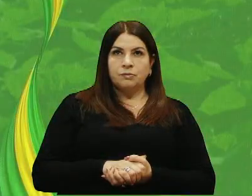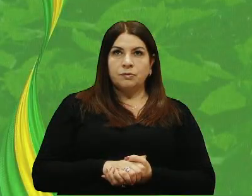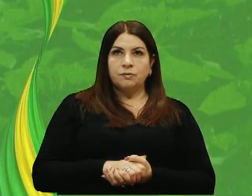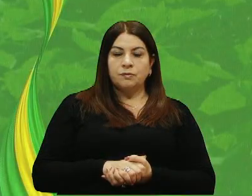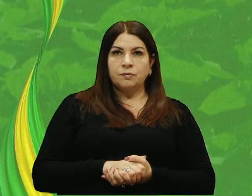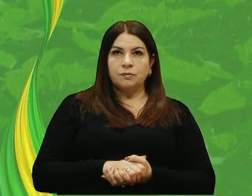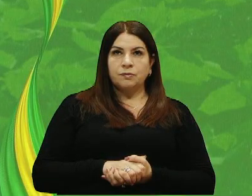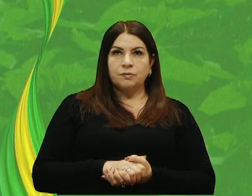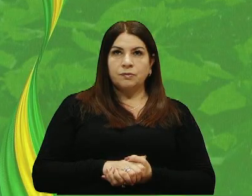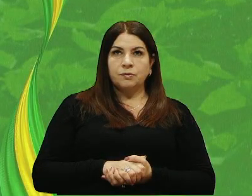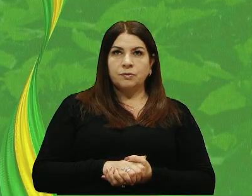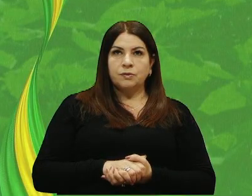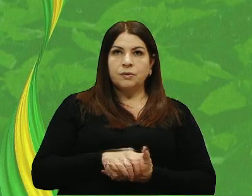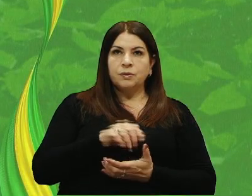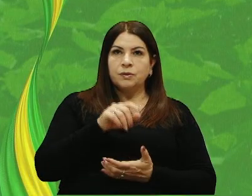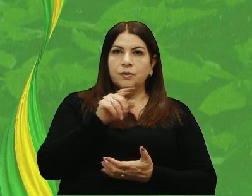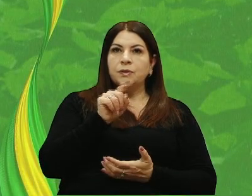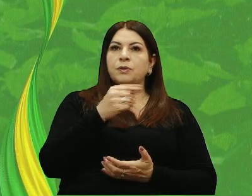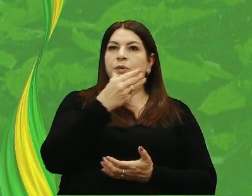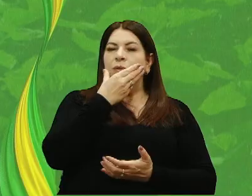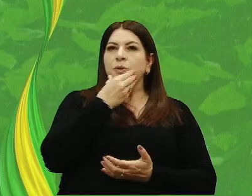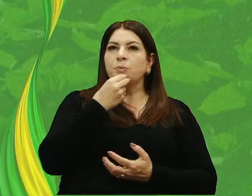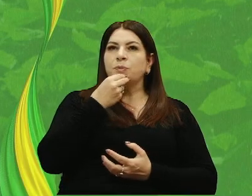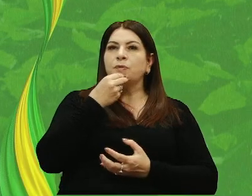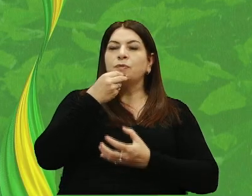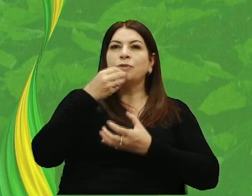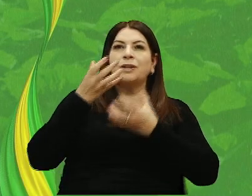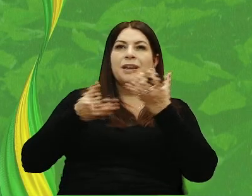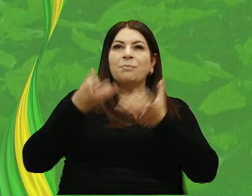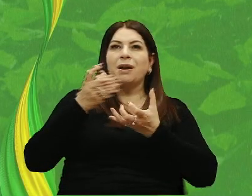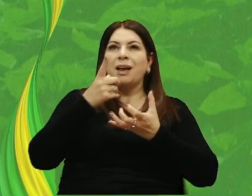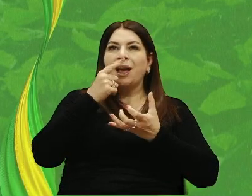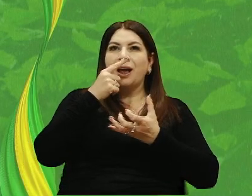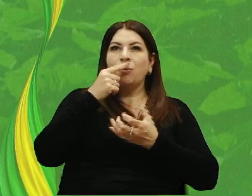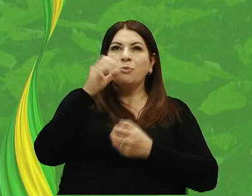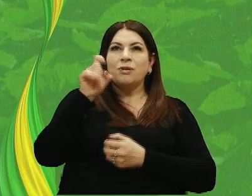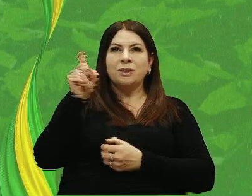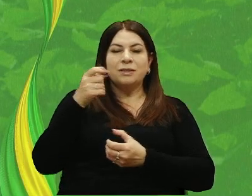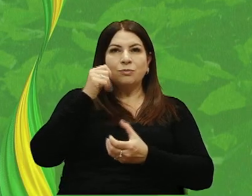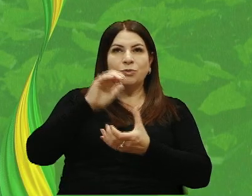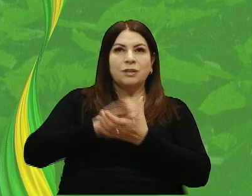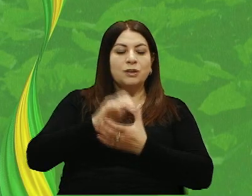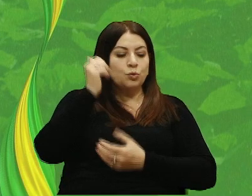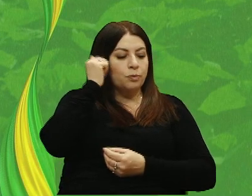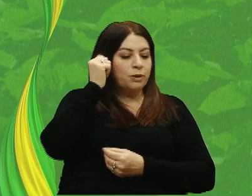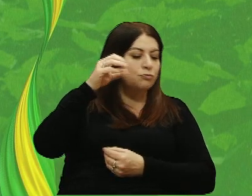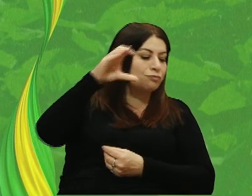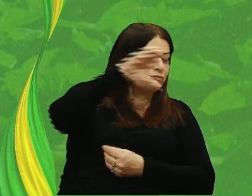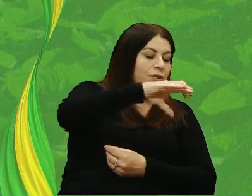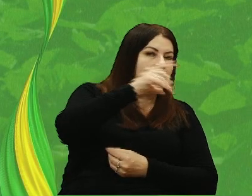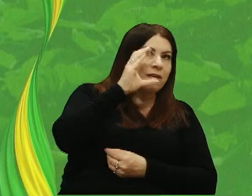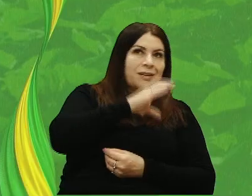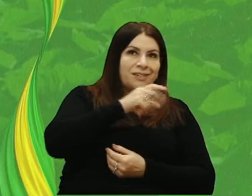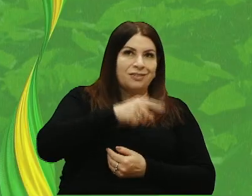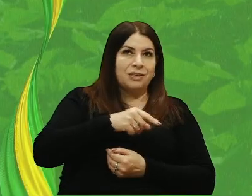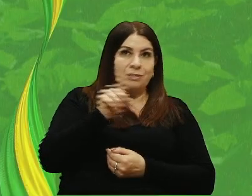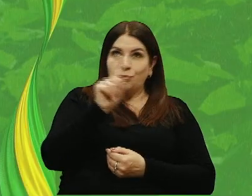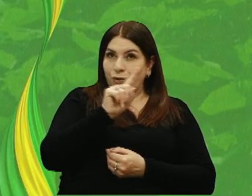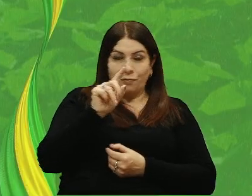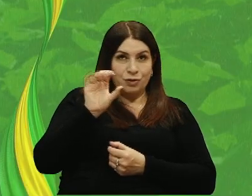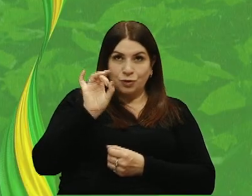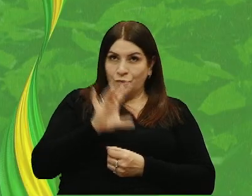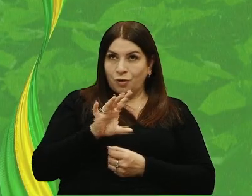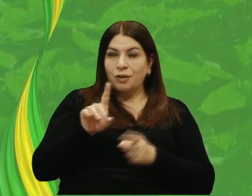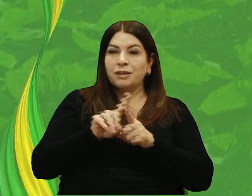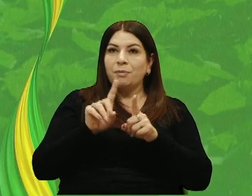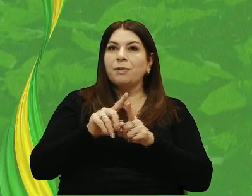Por isso? Não, né? Esse cara foi queimado com água quente pela sua ex-mulher enquanto ele dormia. Como se isso não fosse suficiente,